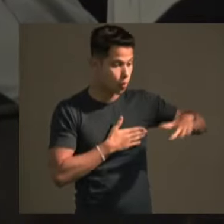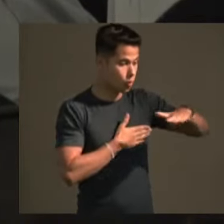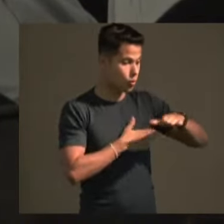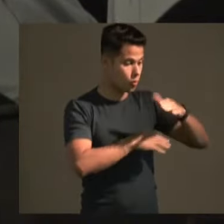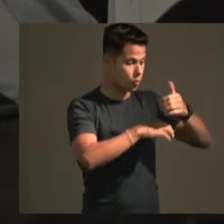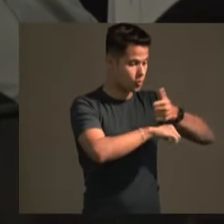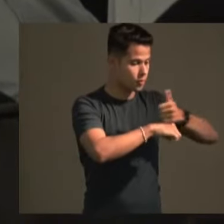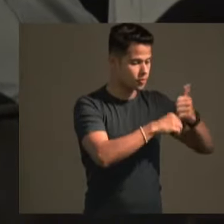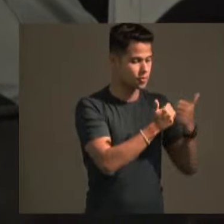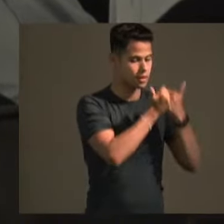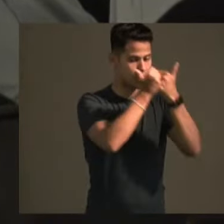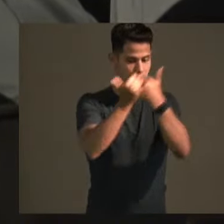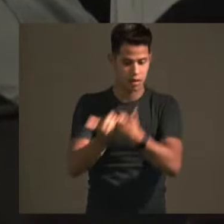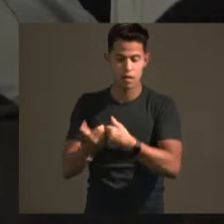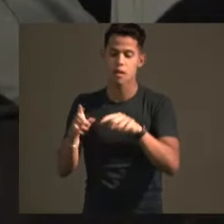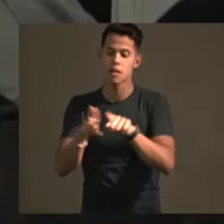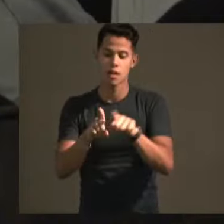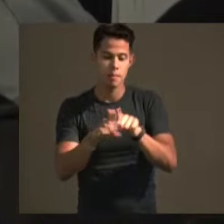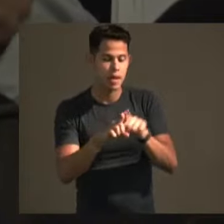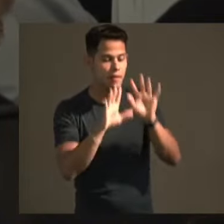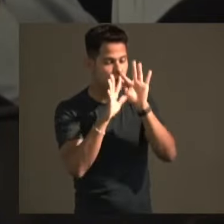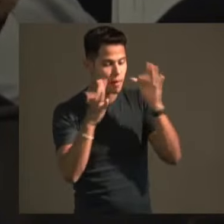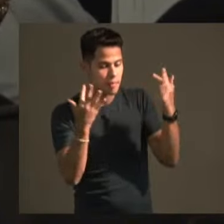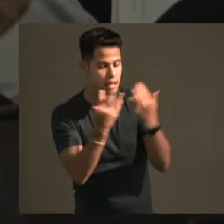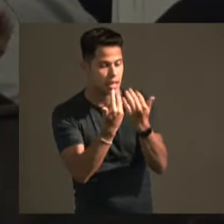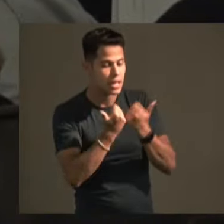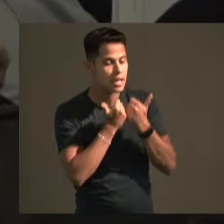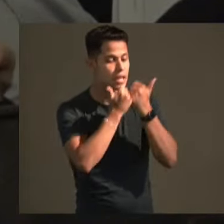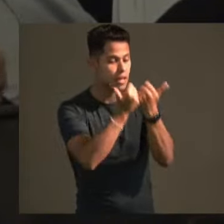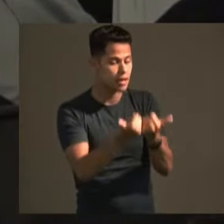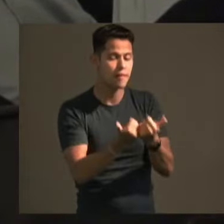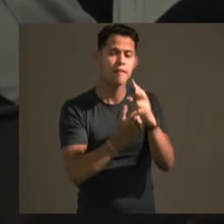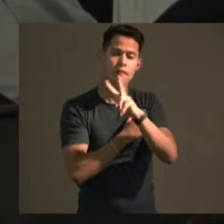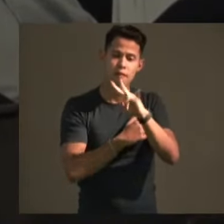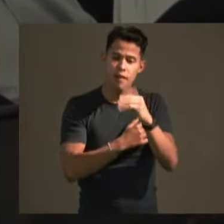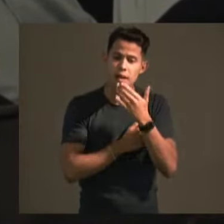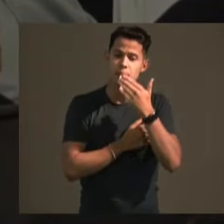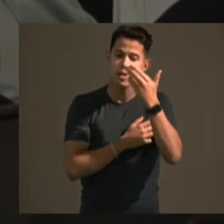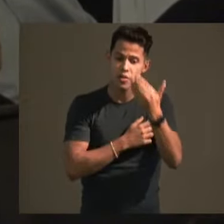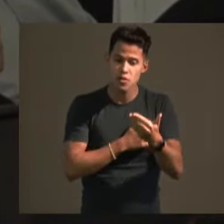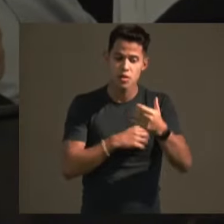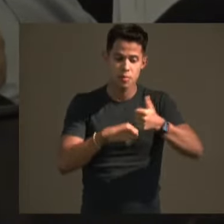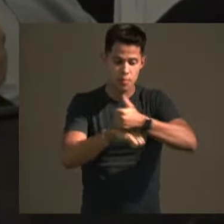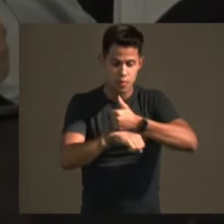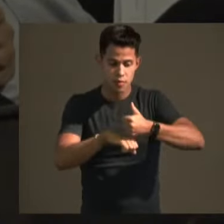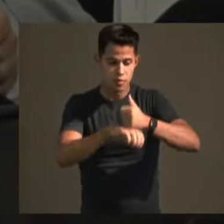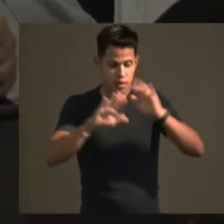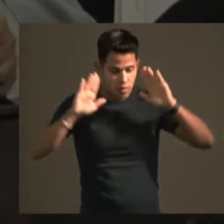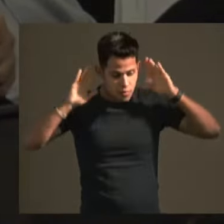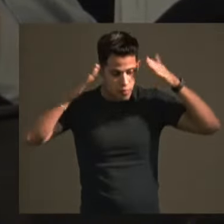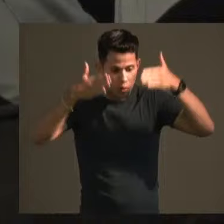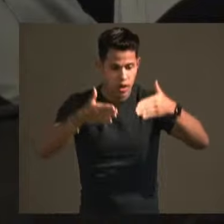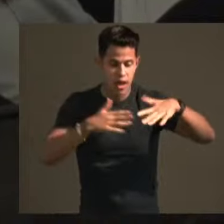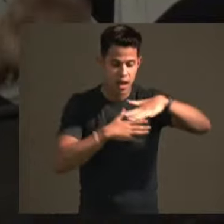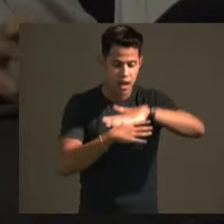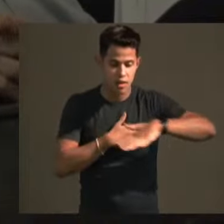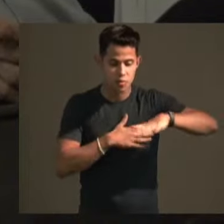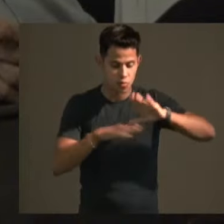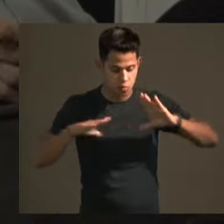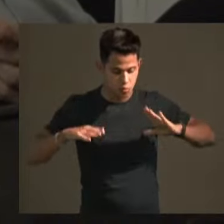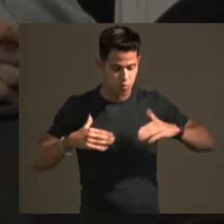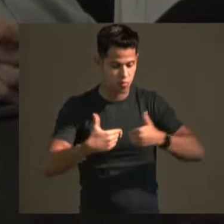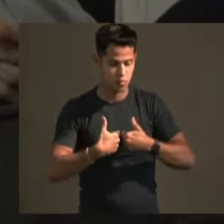aos familiares, cuidadores? E também será exigido que profissionais especializados em autismo e